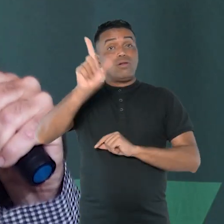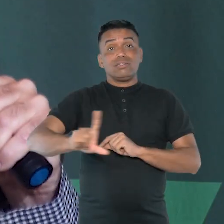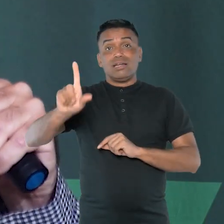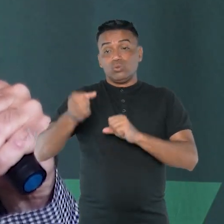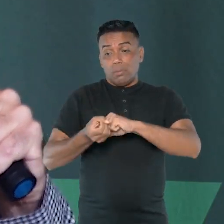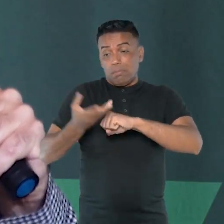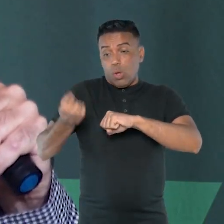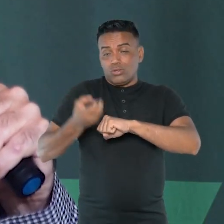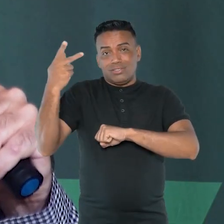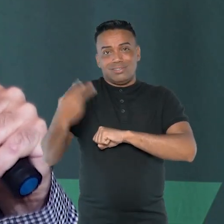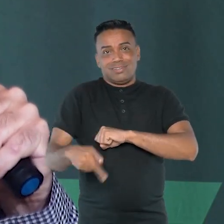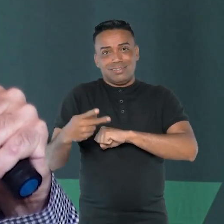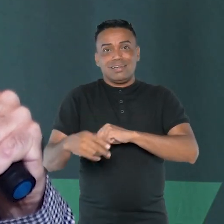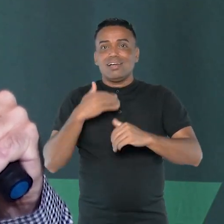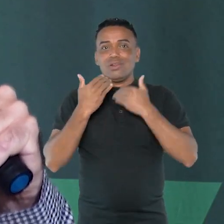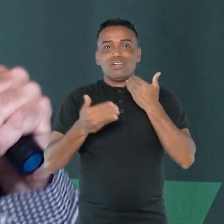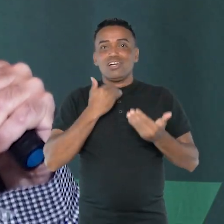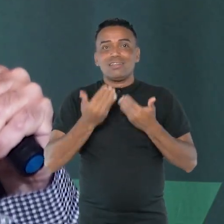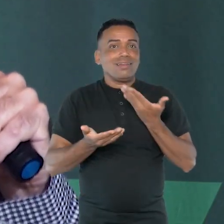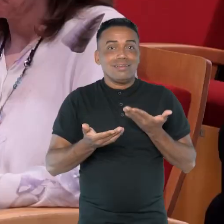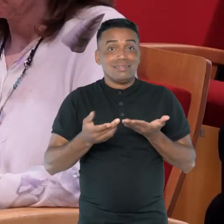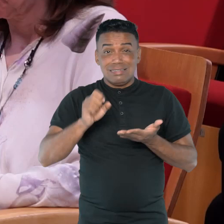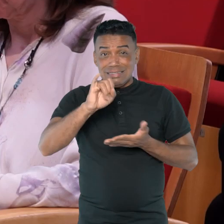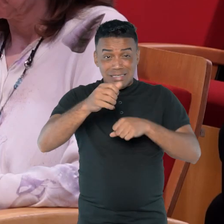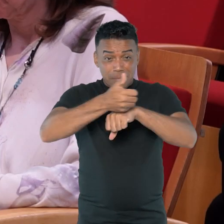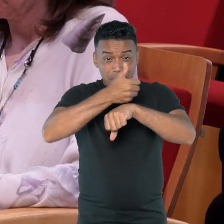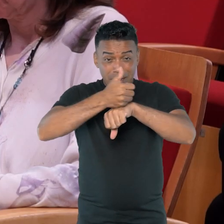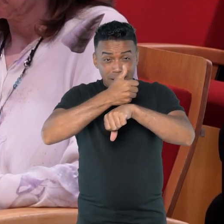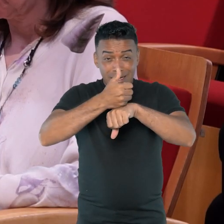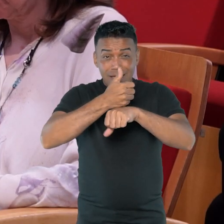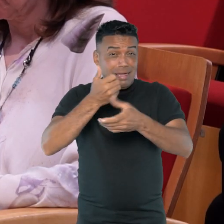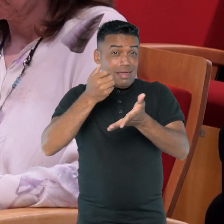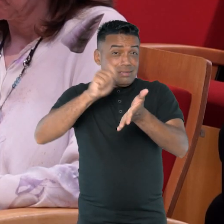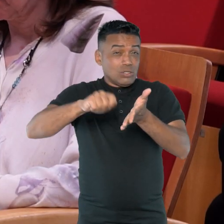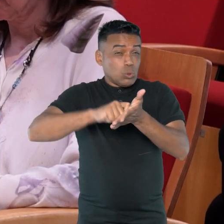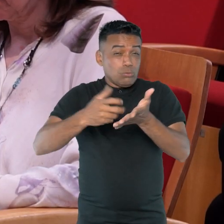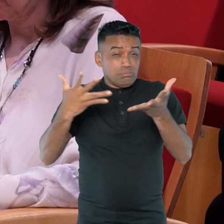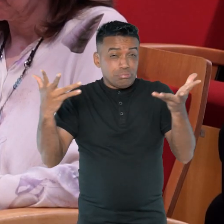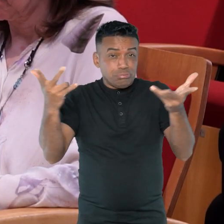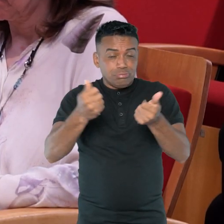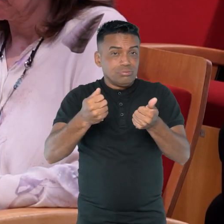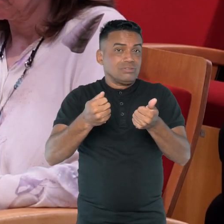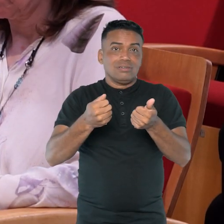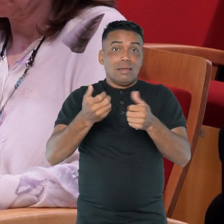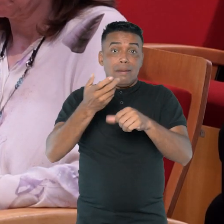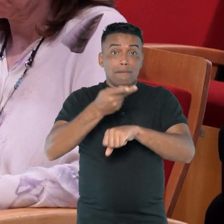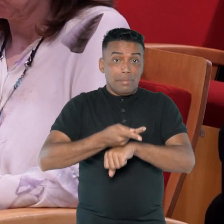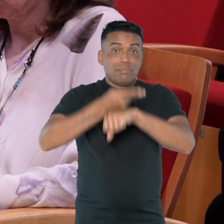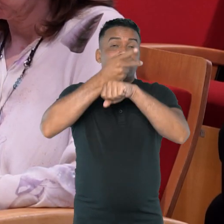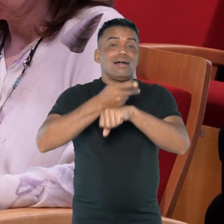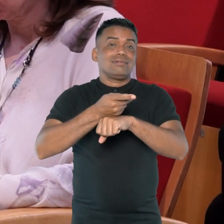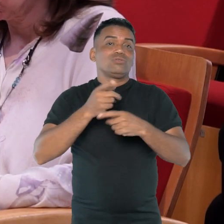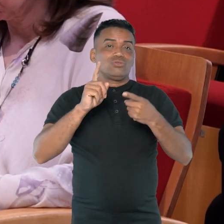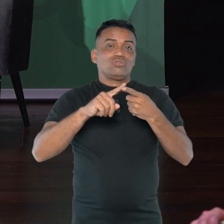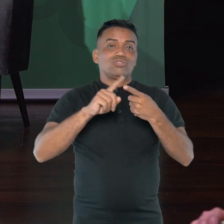disso adiantaria se os escritores não fossem bons. Né? Você tem autores premiados, como o próprio Fux, e outros autores, até Ana Martins Marques,